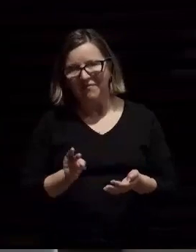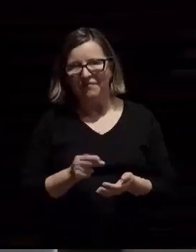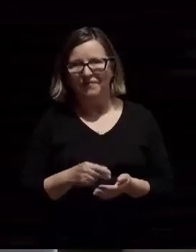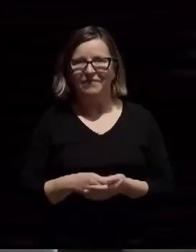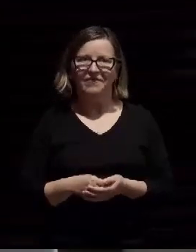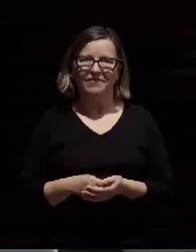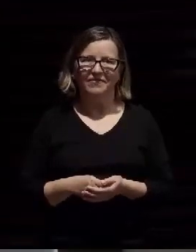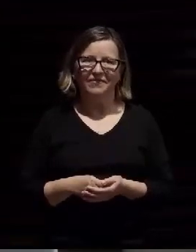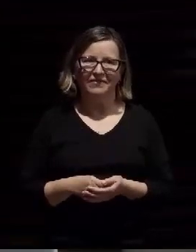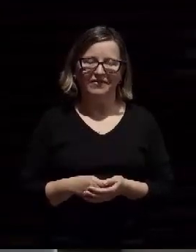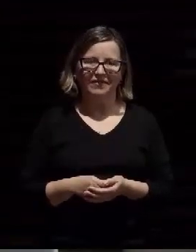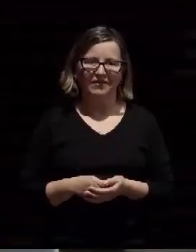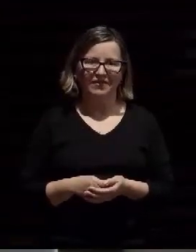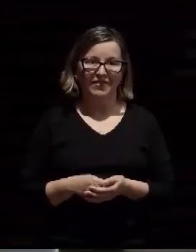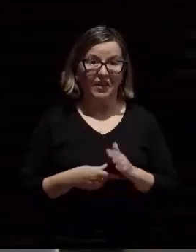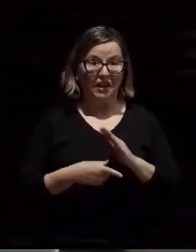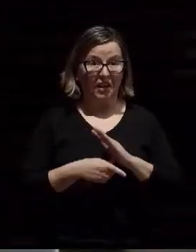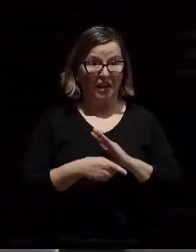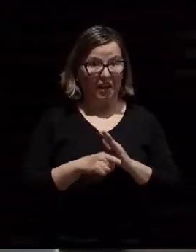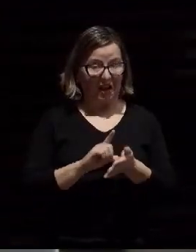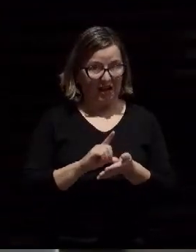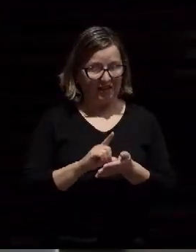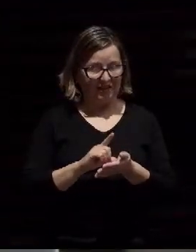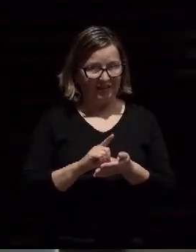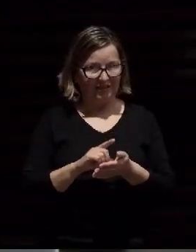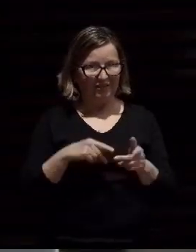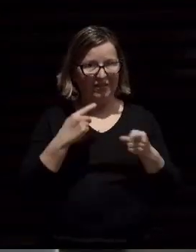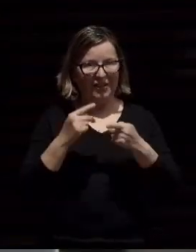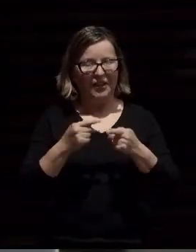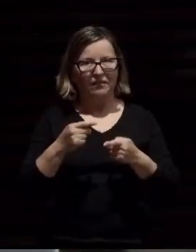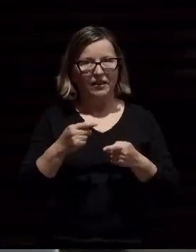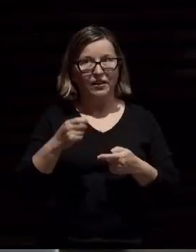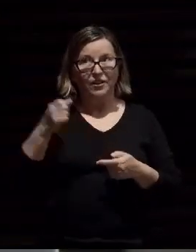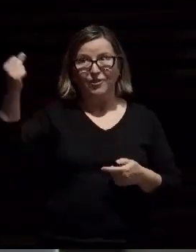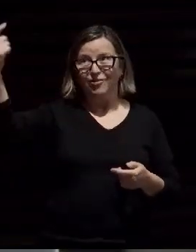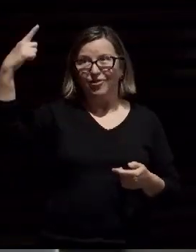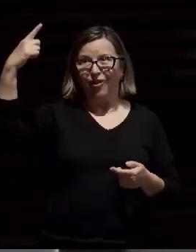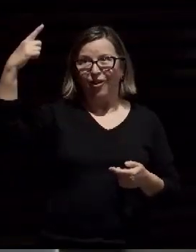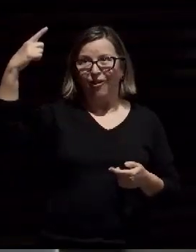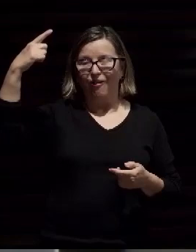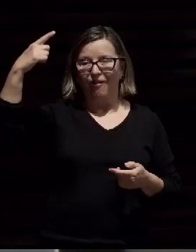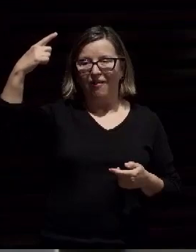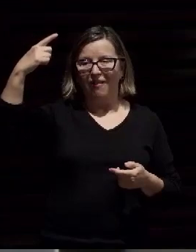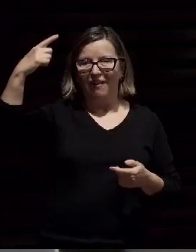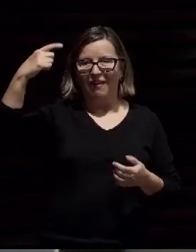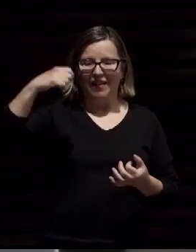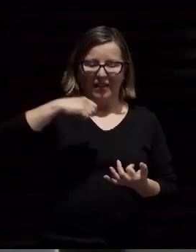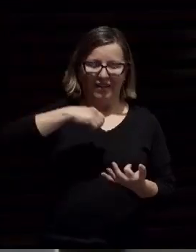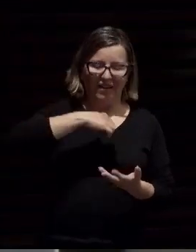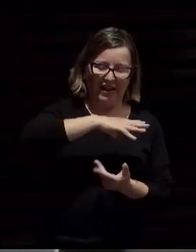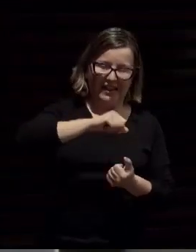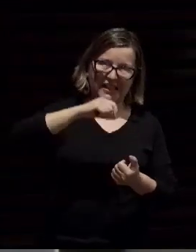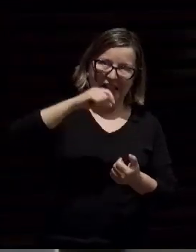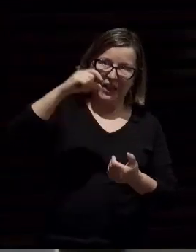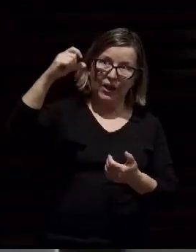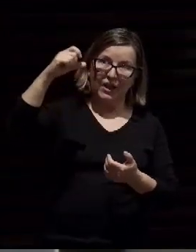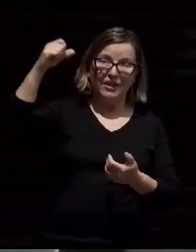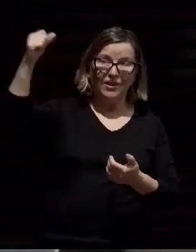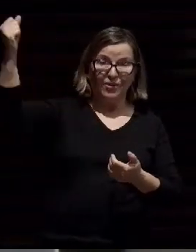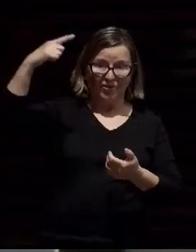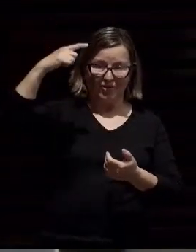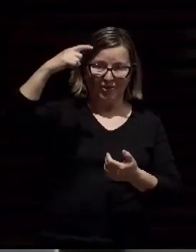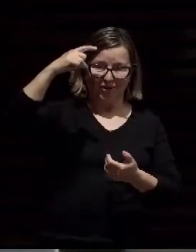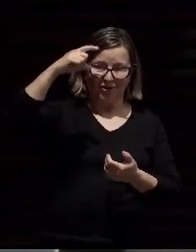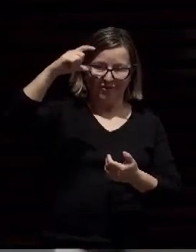Antes se dizia como verdade que o sol girava em torno da terra. Mas o conhecimento